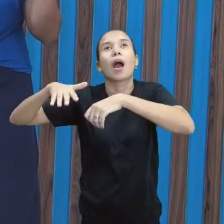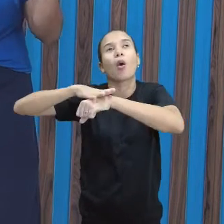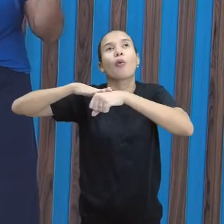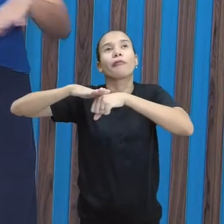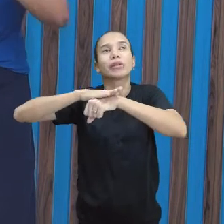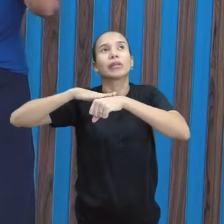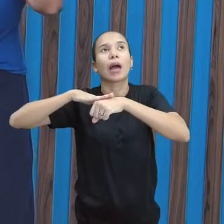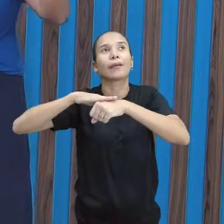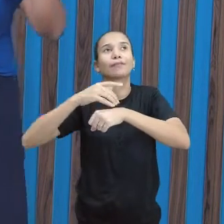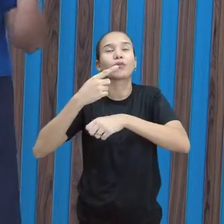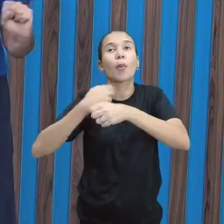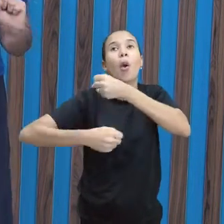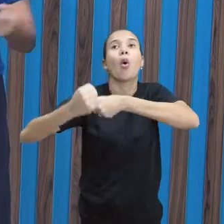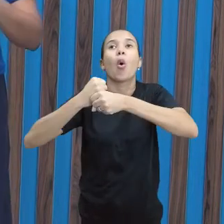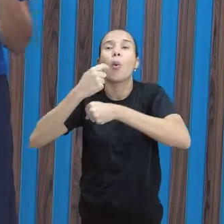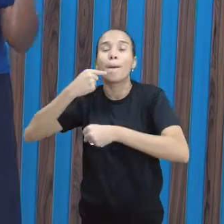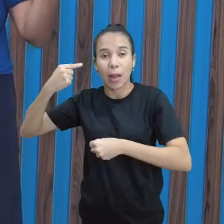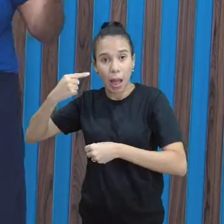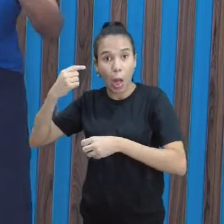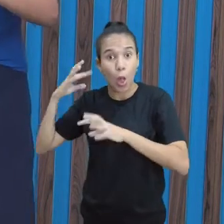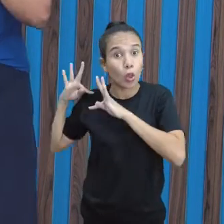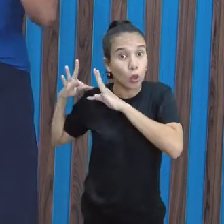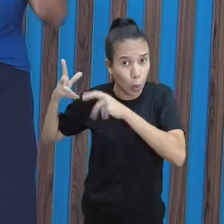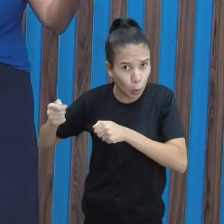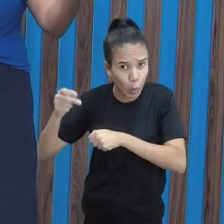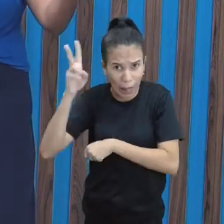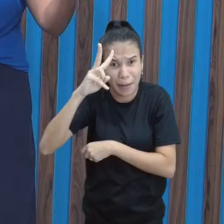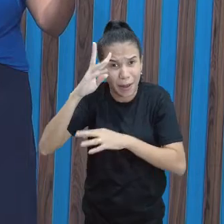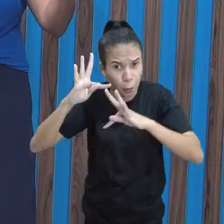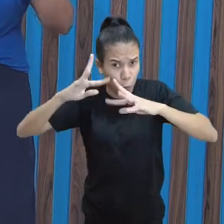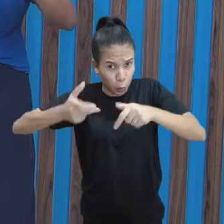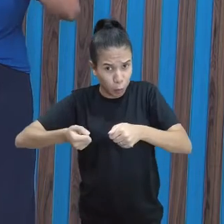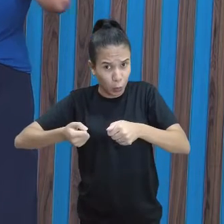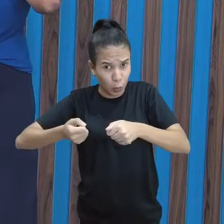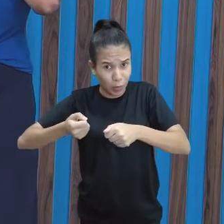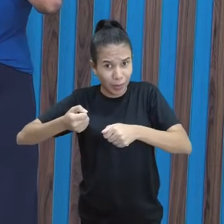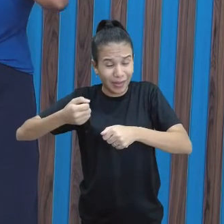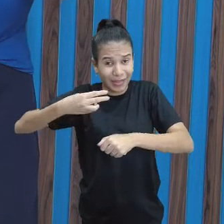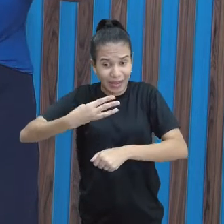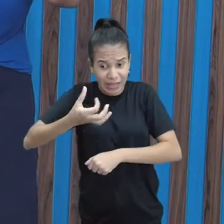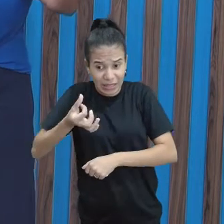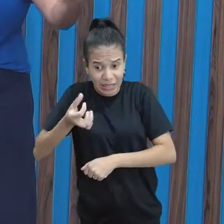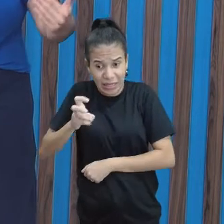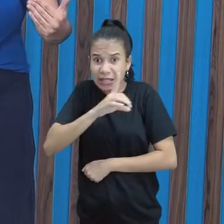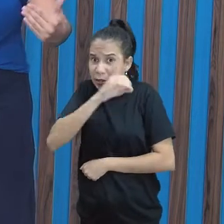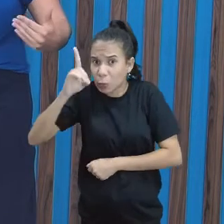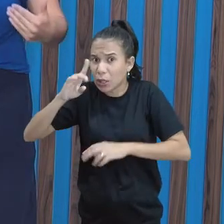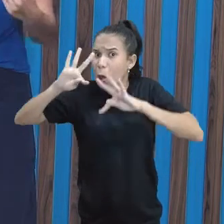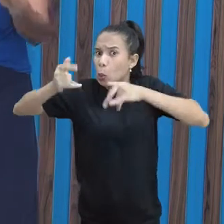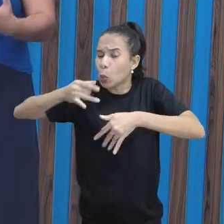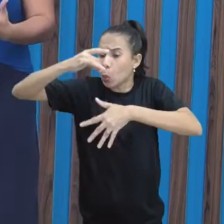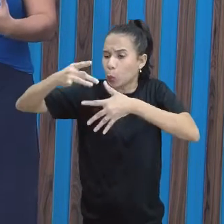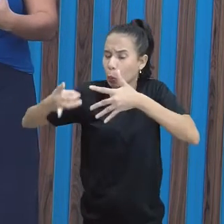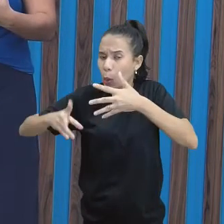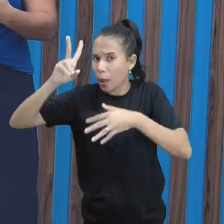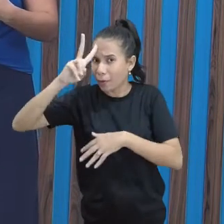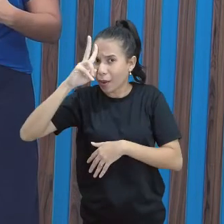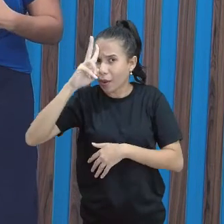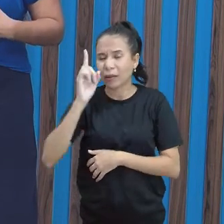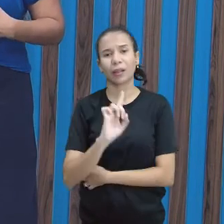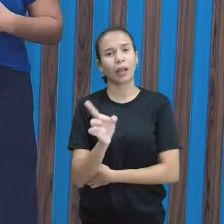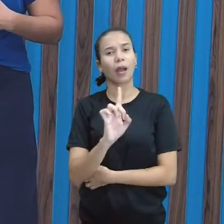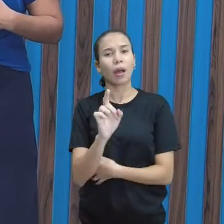não sei, o ano passado inteiro, vocês vão conseguir lembrar de tudo? Não. E aí, às vezes, você precisa o quê?